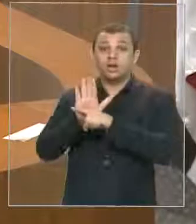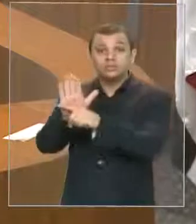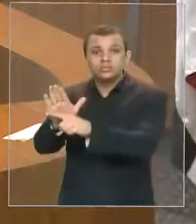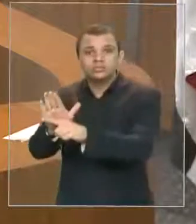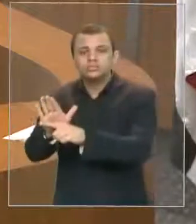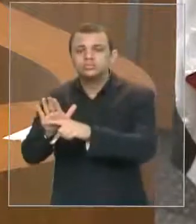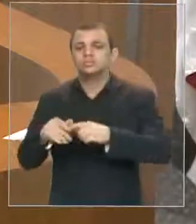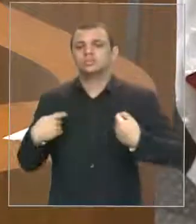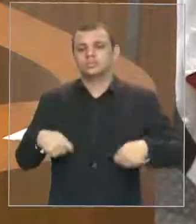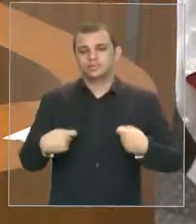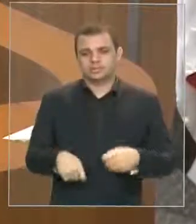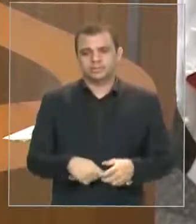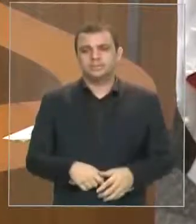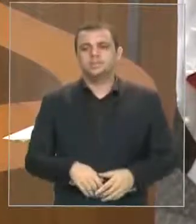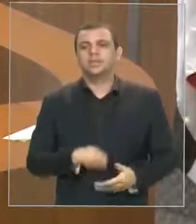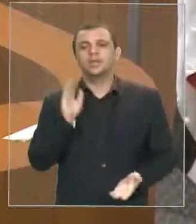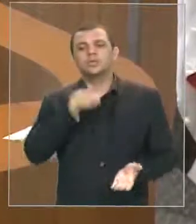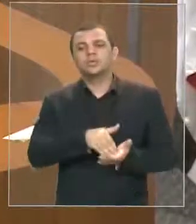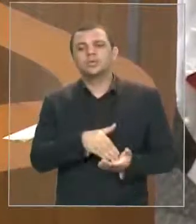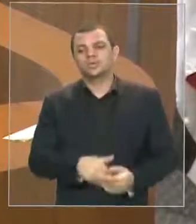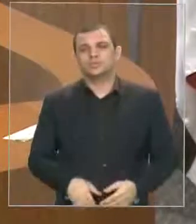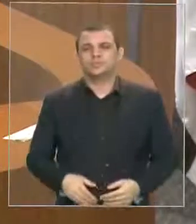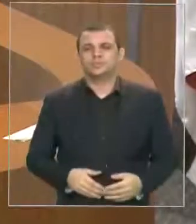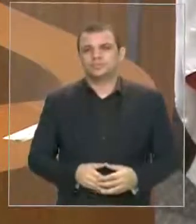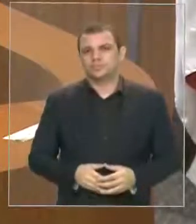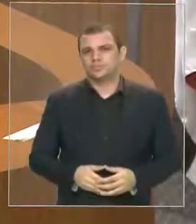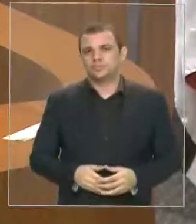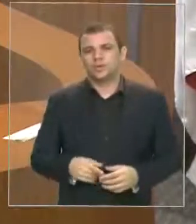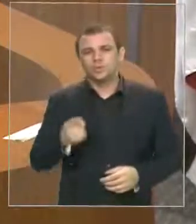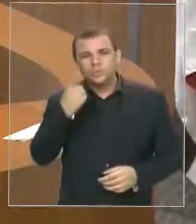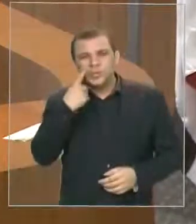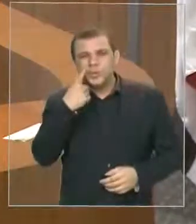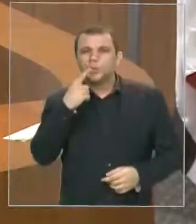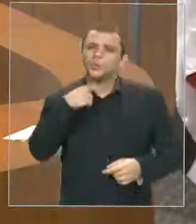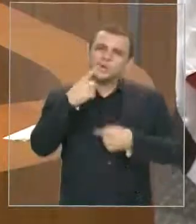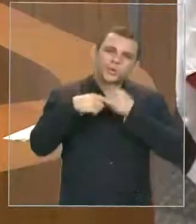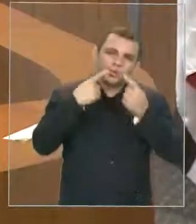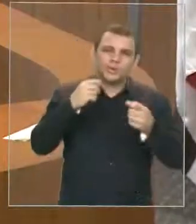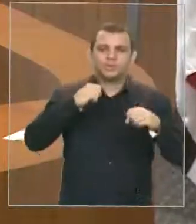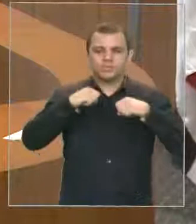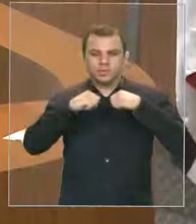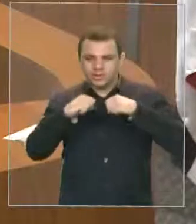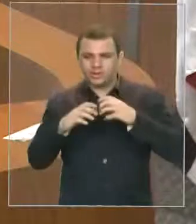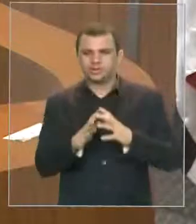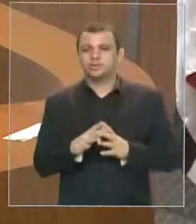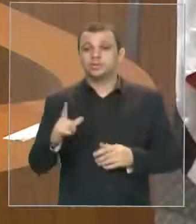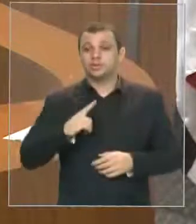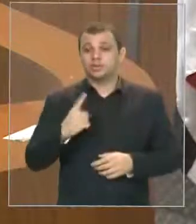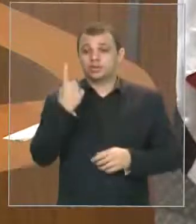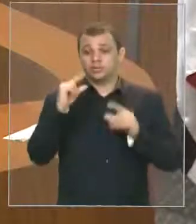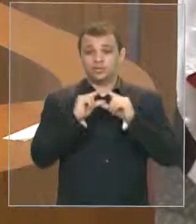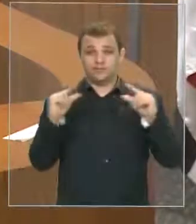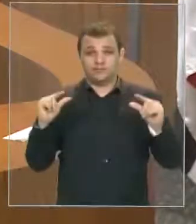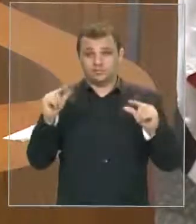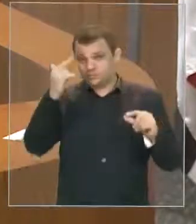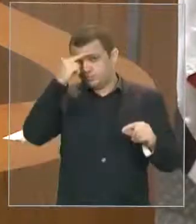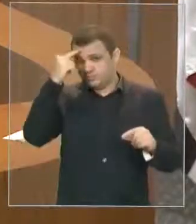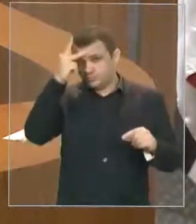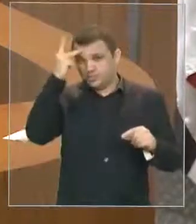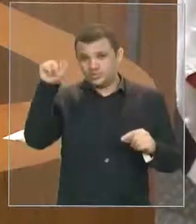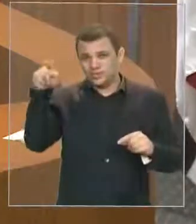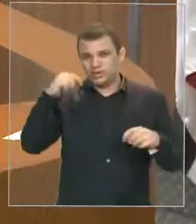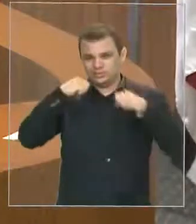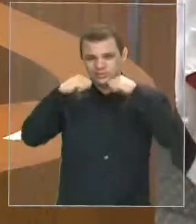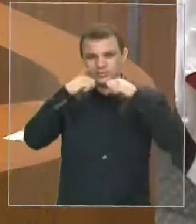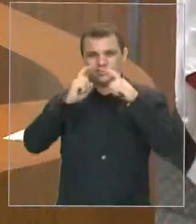encontrar. E, por fim, em relação à questão das dúvidas, dos debates, houve uma frase que eu ouvi no debate, deputado Jorge Lázaro Júnior,